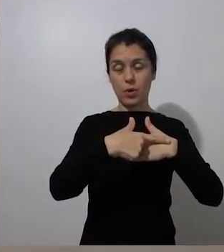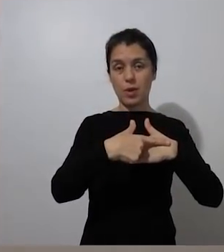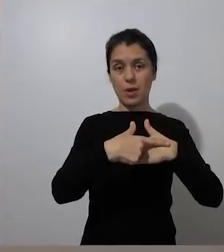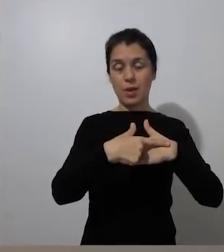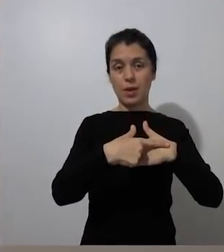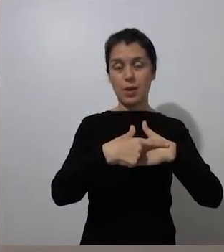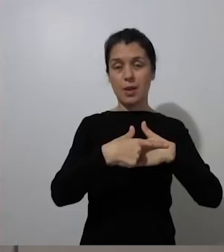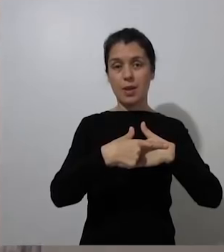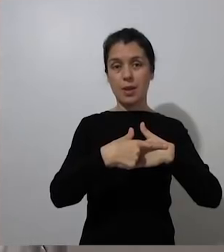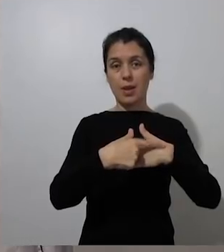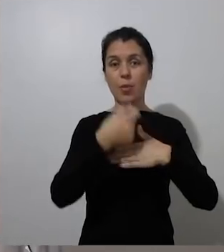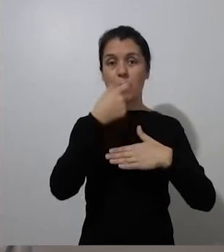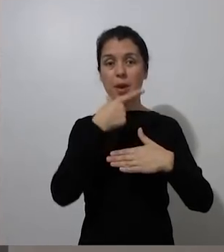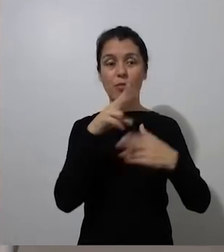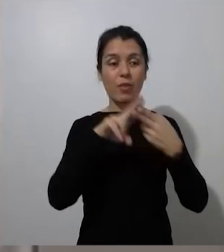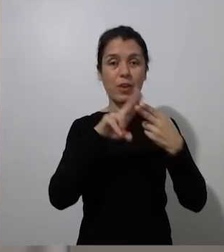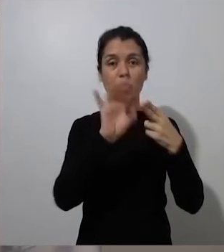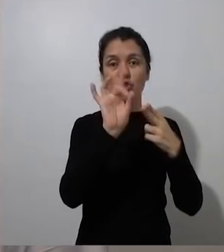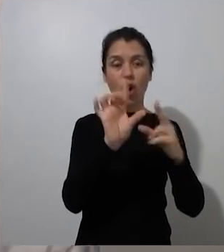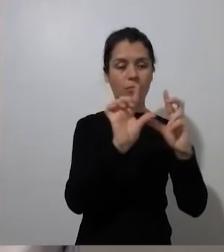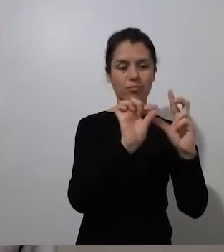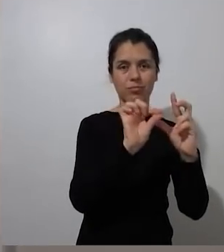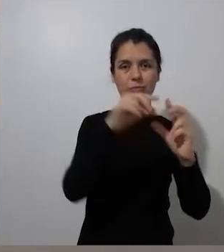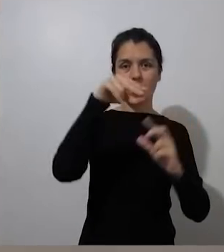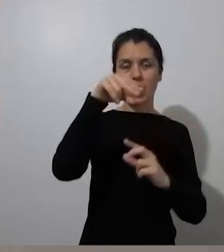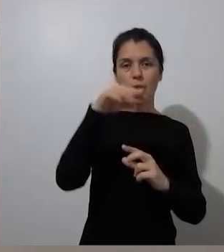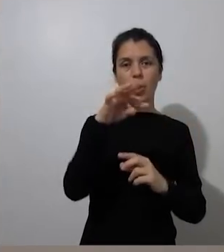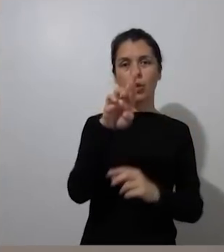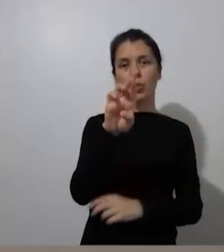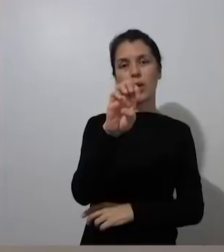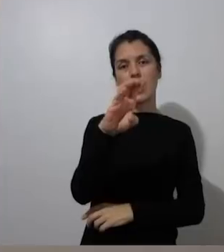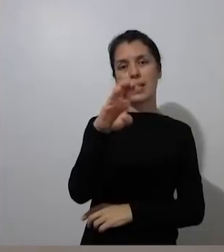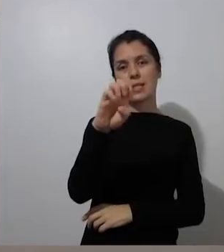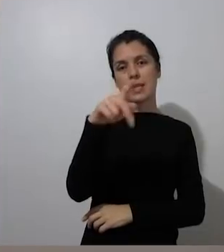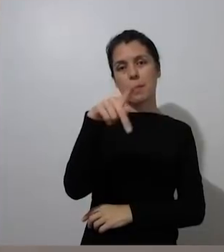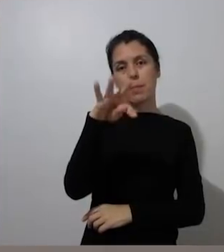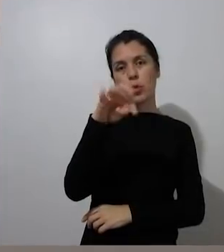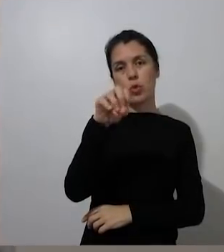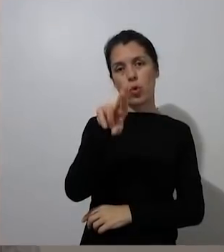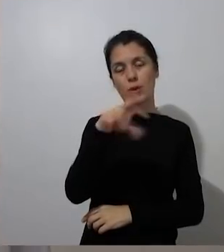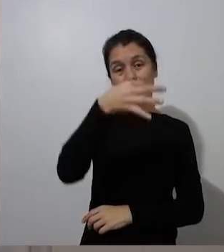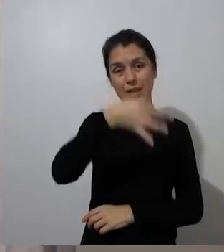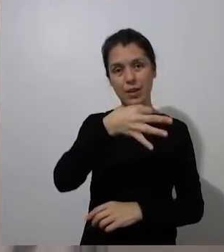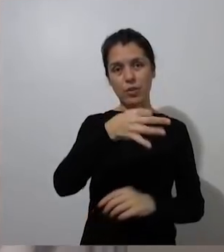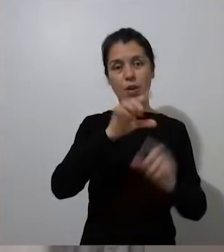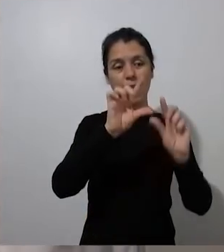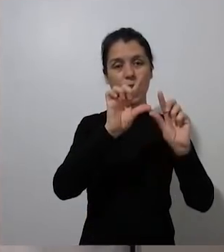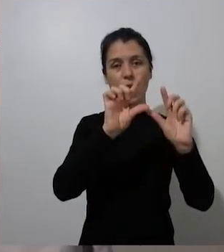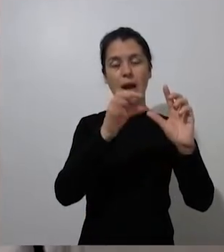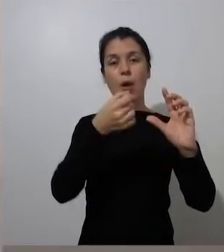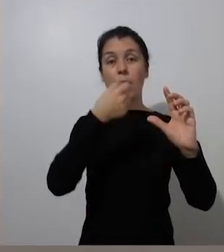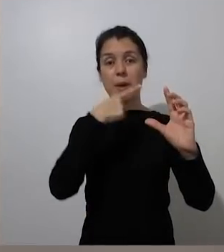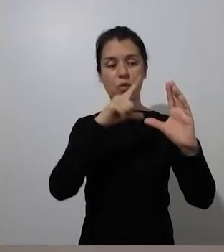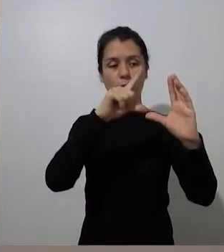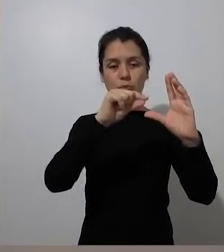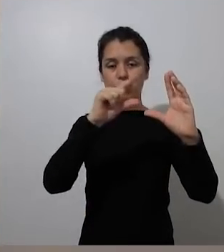é uma droga, ele não vai se acoplar só naqueles receptores que são específicos. Ele vai se acoplar também essa droga